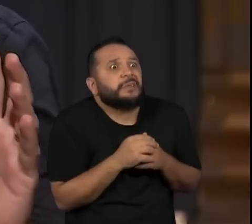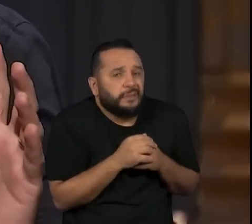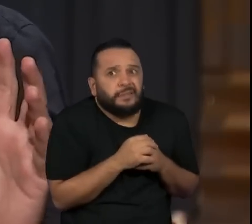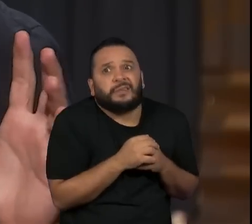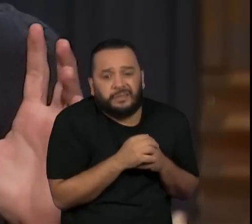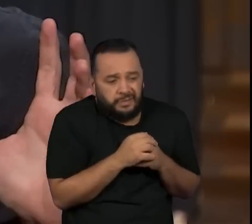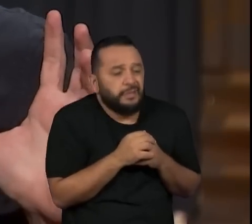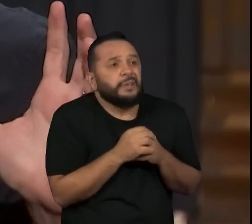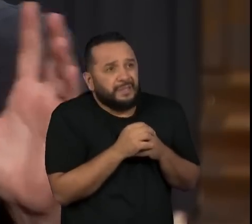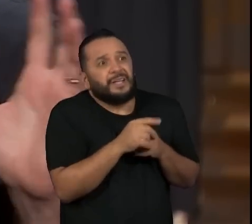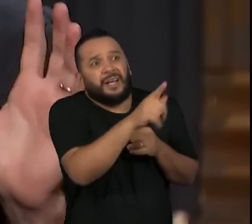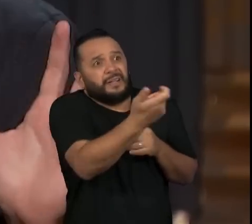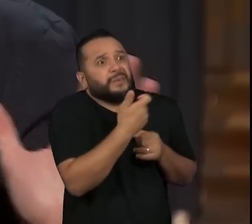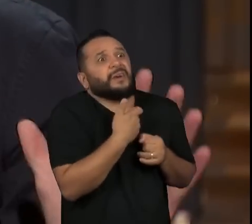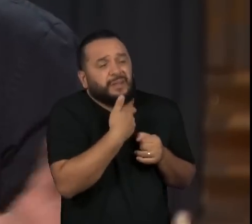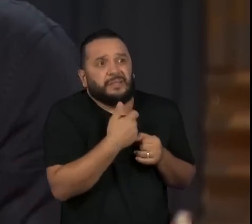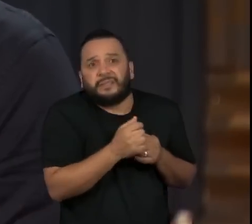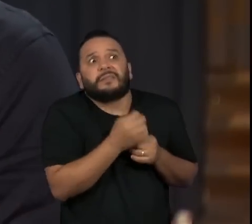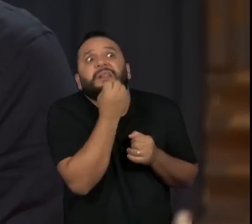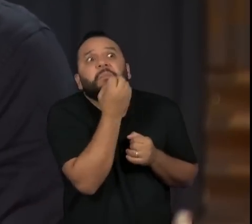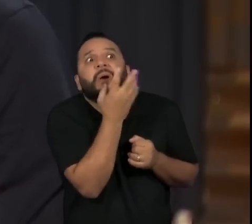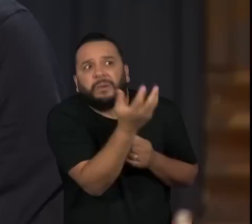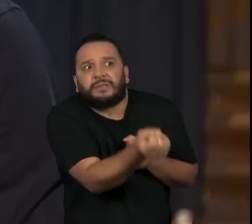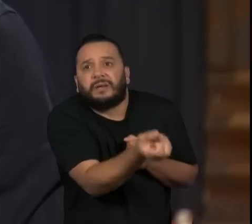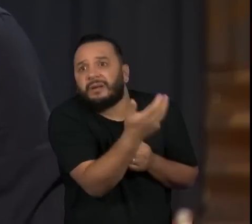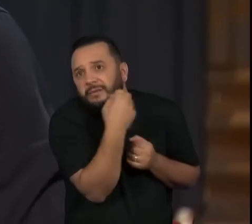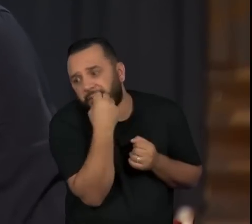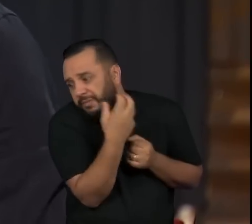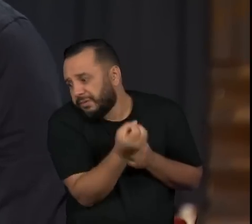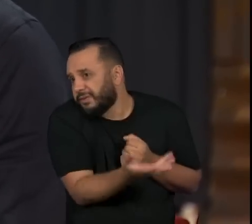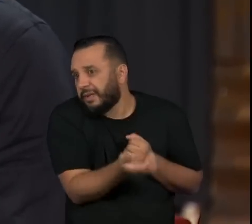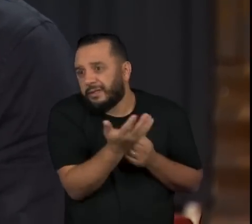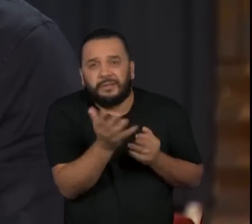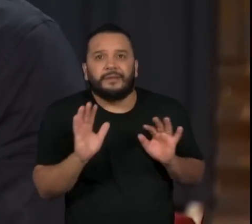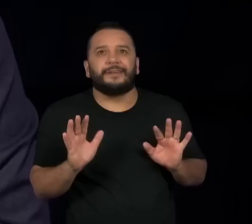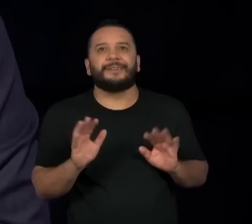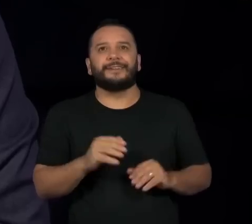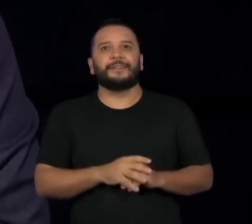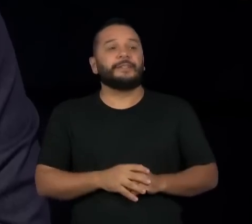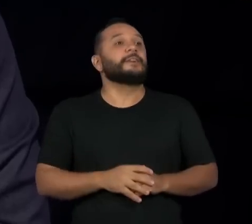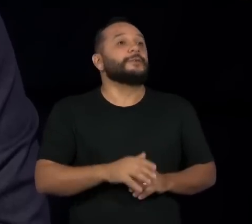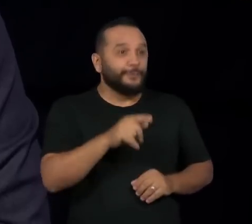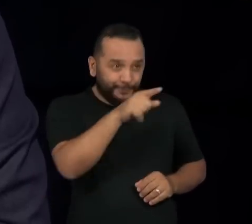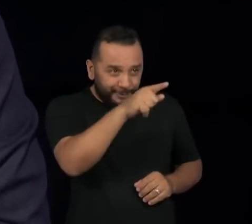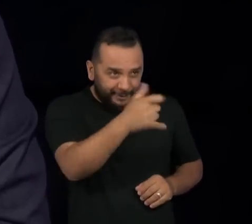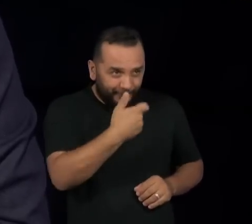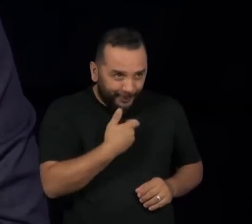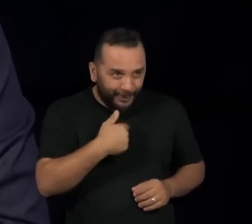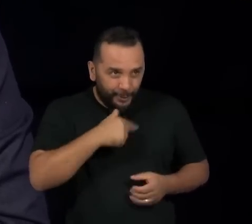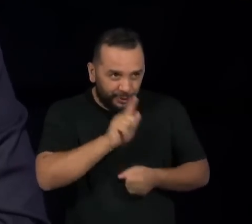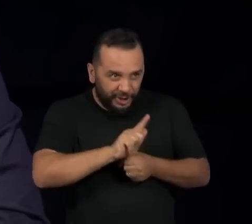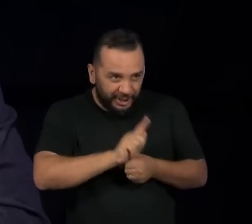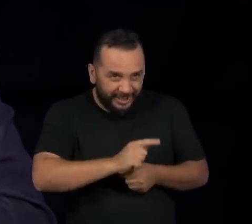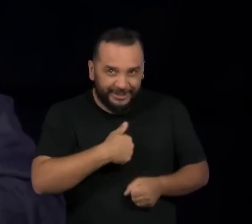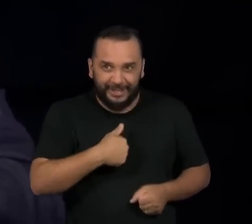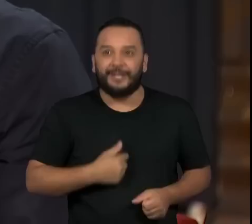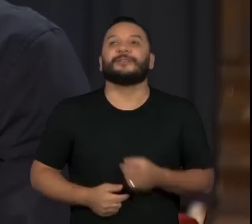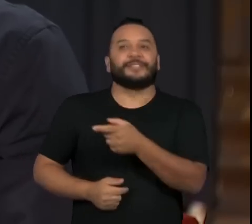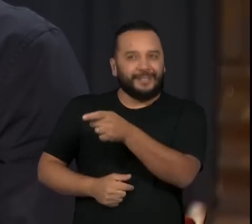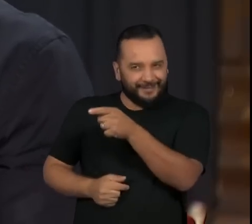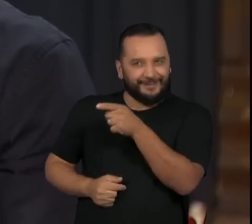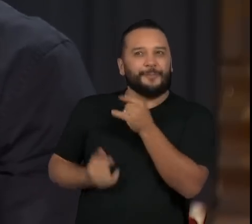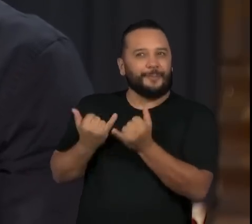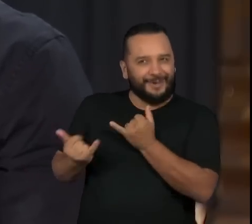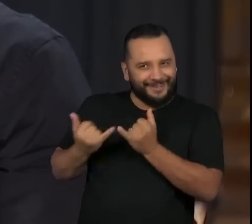que o gerente falasse, ele falava, tá bom, sim, ok. Você tá me chamando de gerente de banco, é isso? Você tá com moral